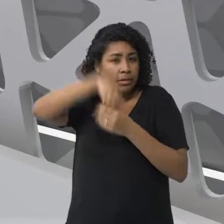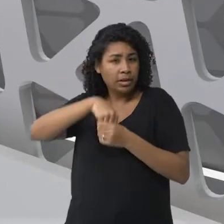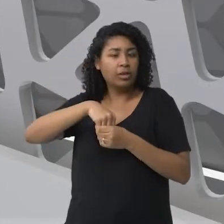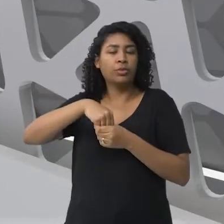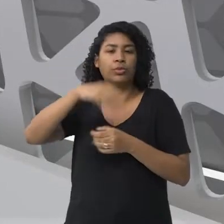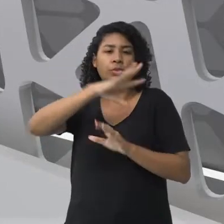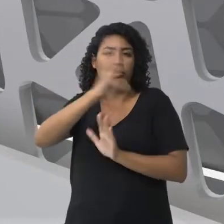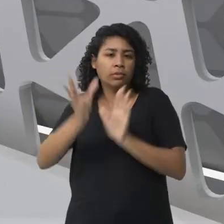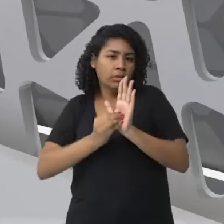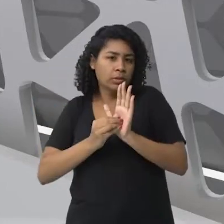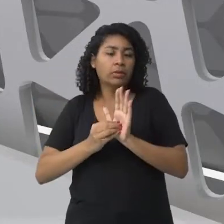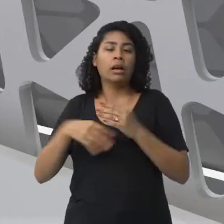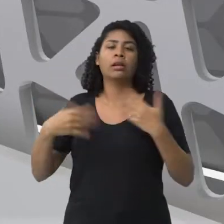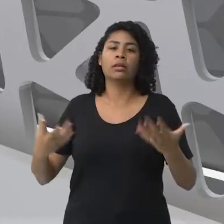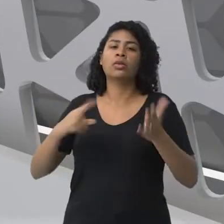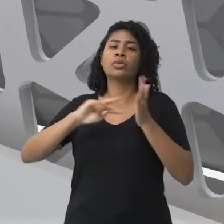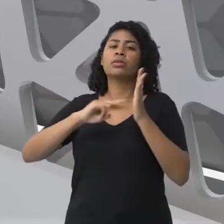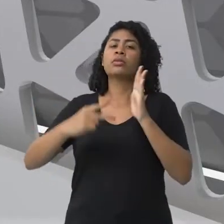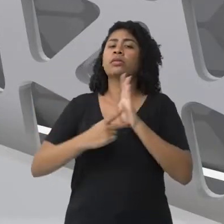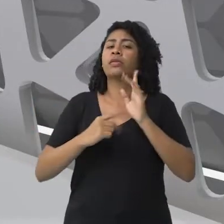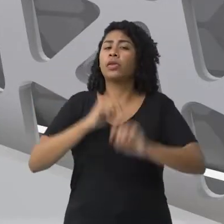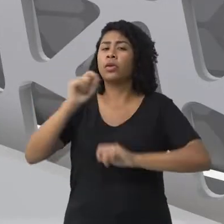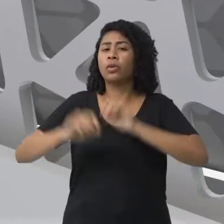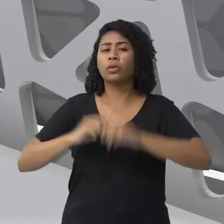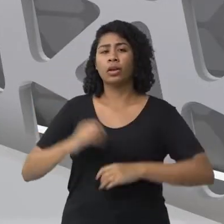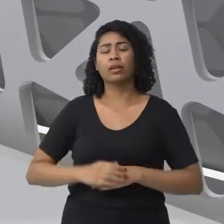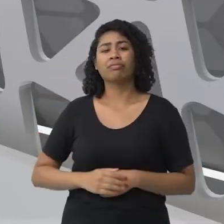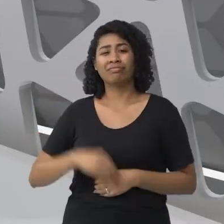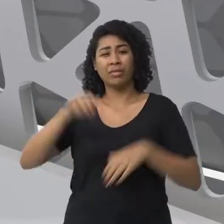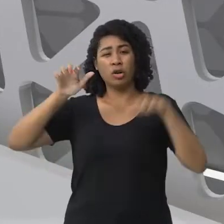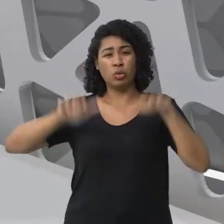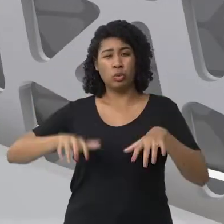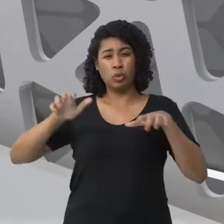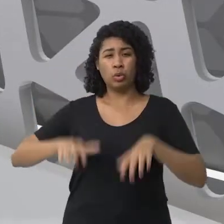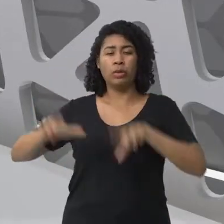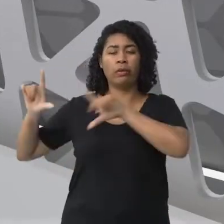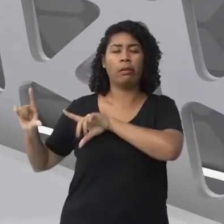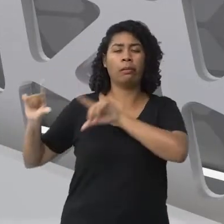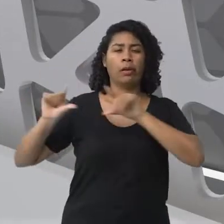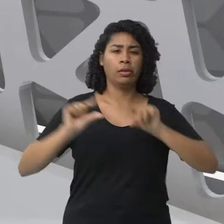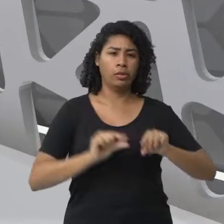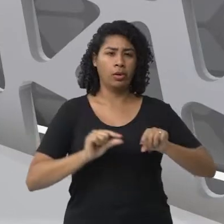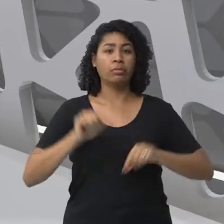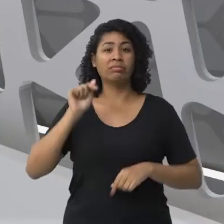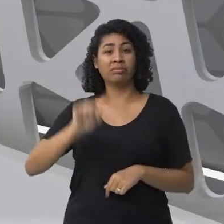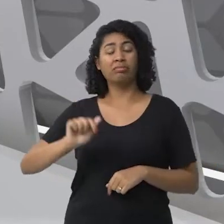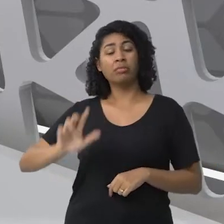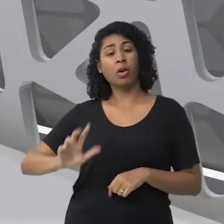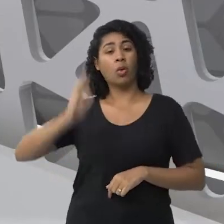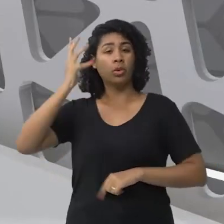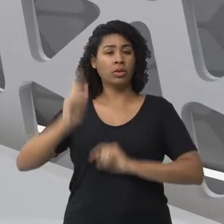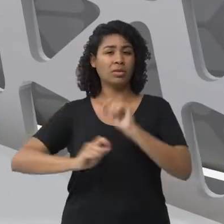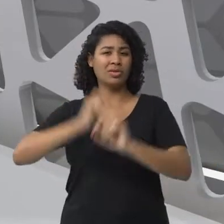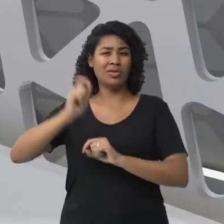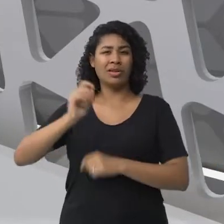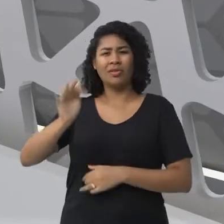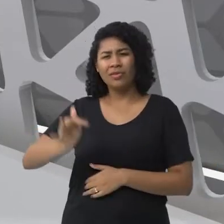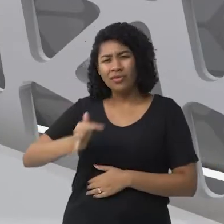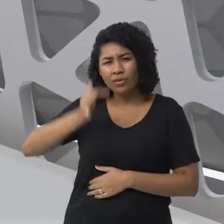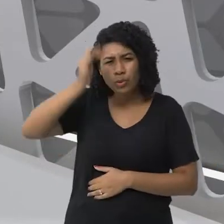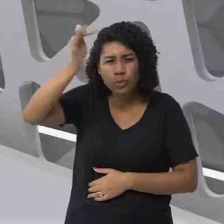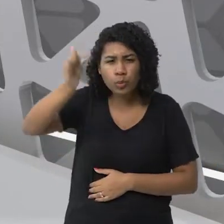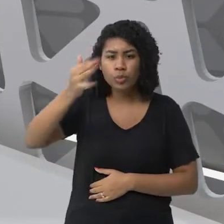floresta amazônica, vai fazer com que haja cada vez menos chuva. Isso pode fazer com que o Brasil lá na frente, se